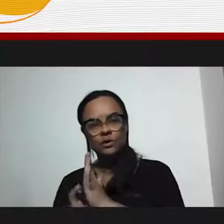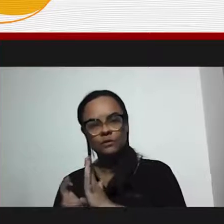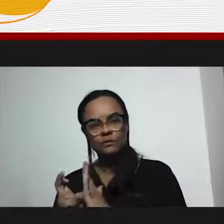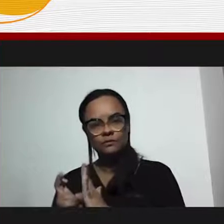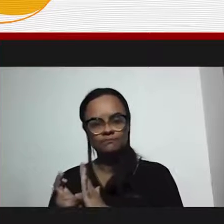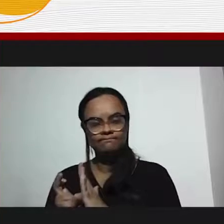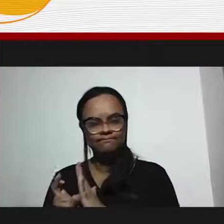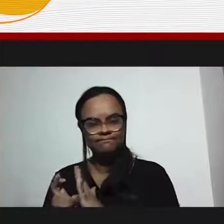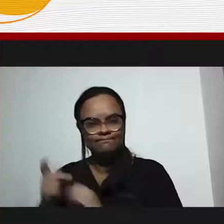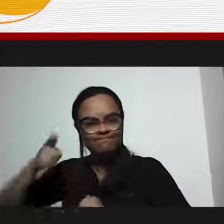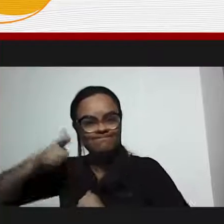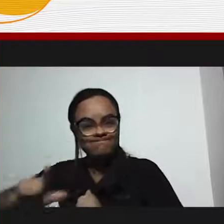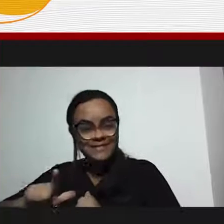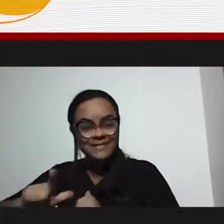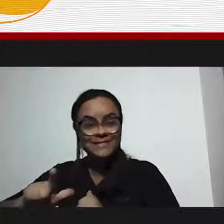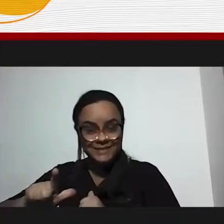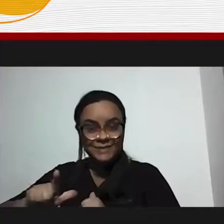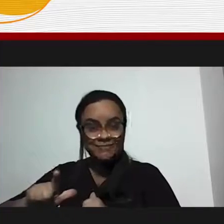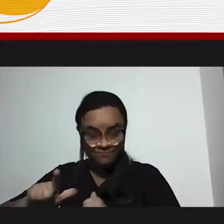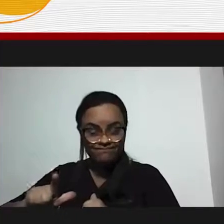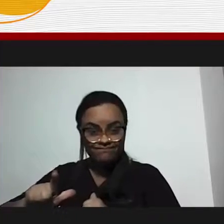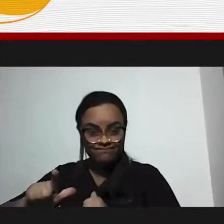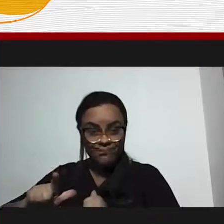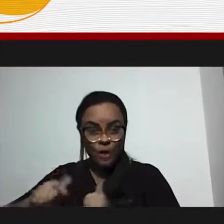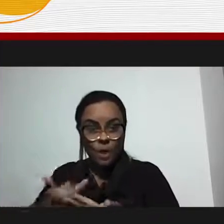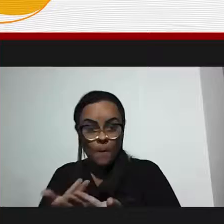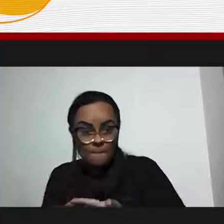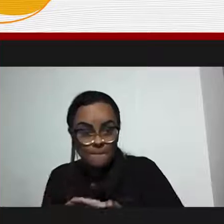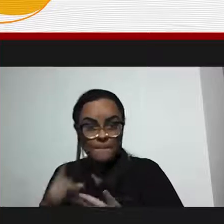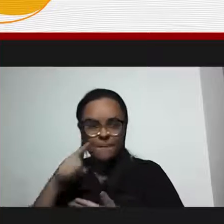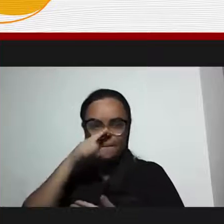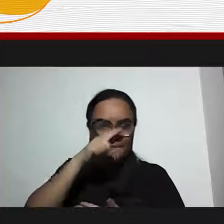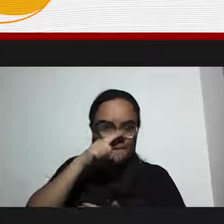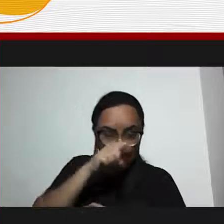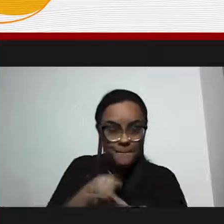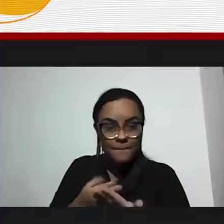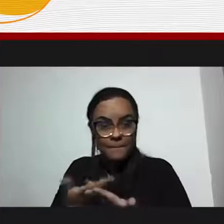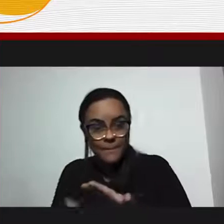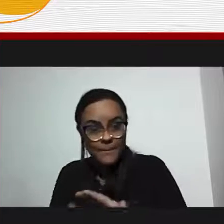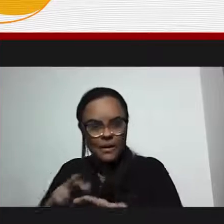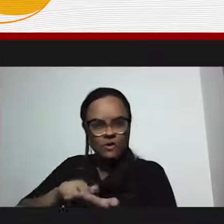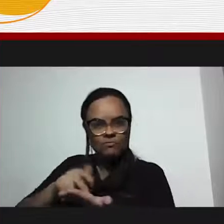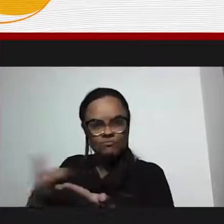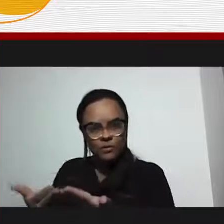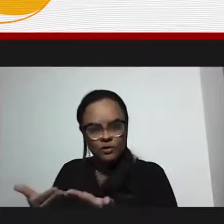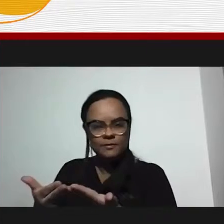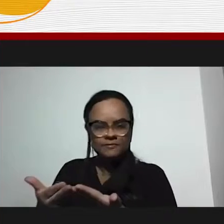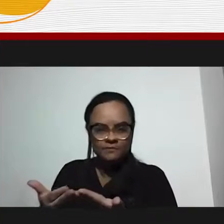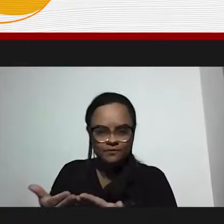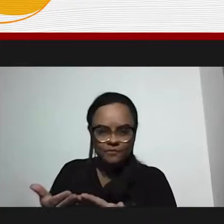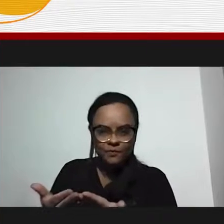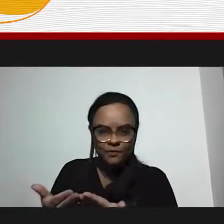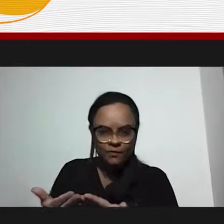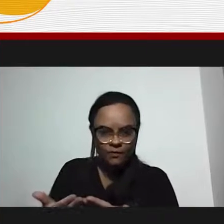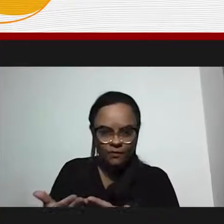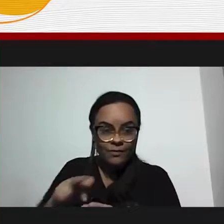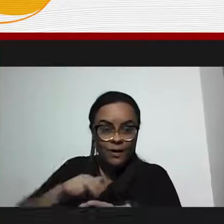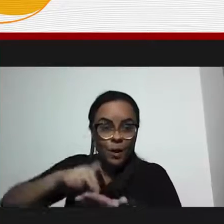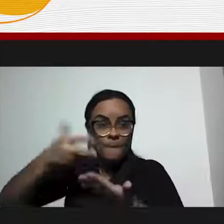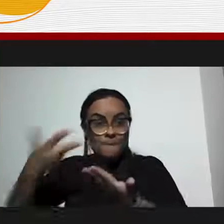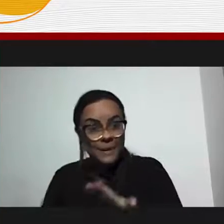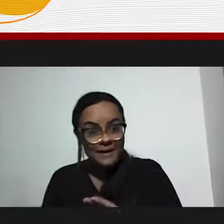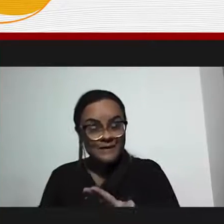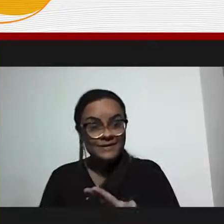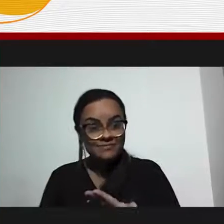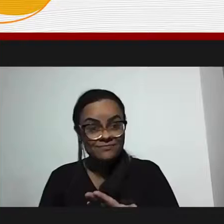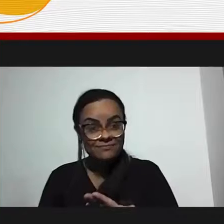e não consegui subir porque estava escorregando, né? Estava escorregando e eu acabei caindo na